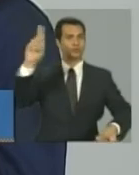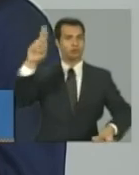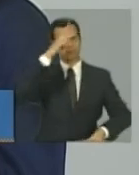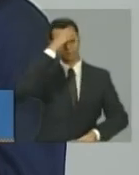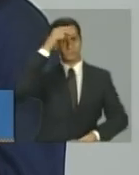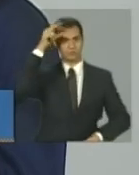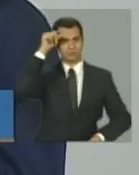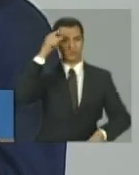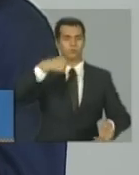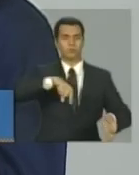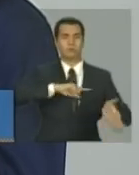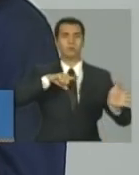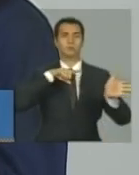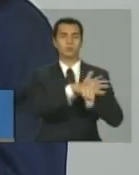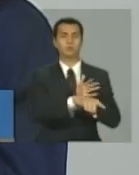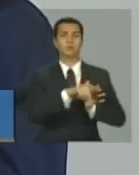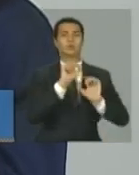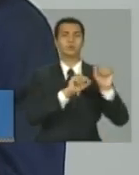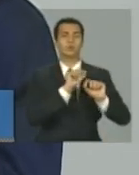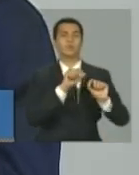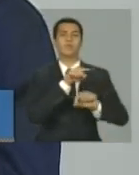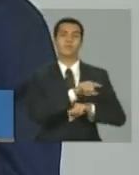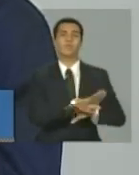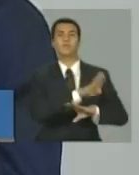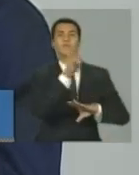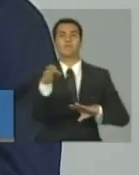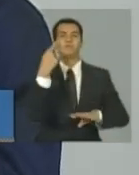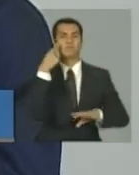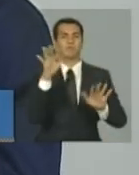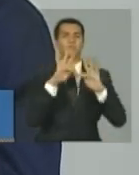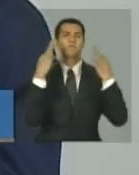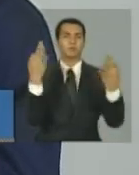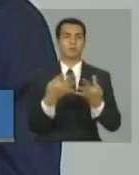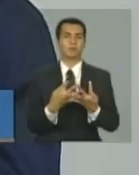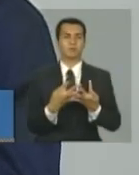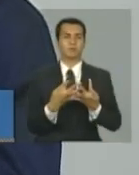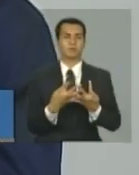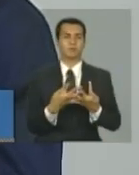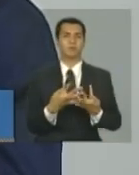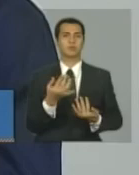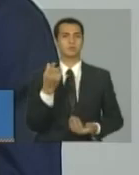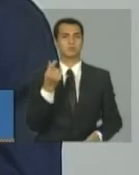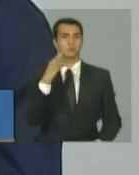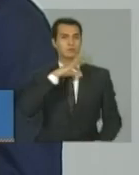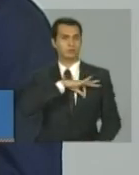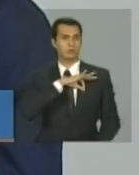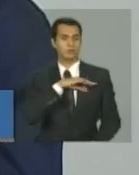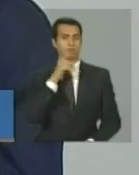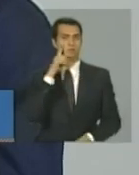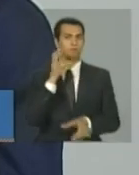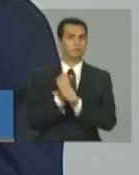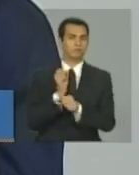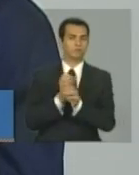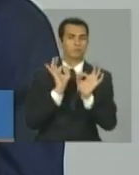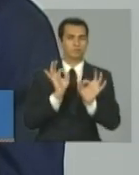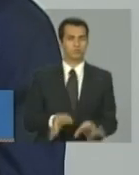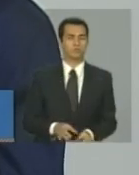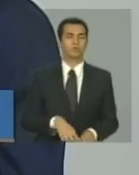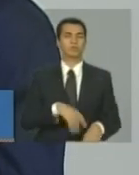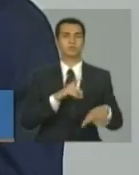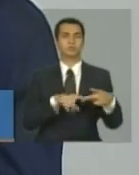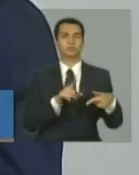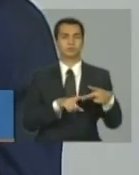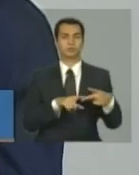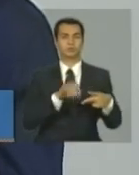informações ou revalidação das informações daquela família dando especial atenção ao campo renda e se essa